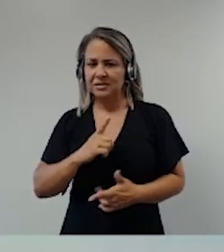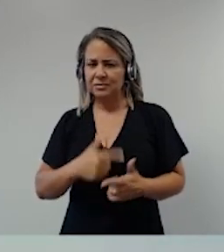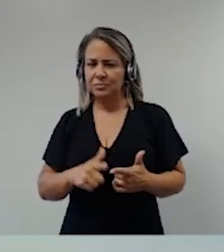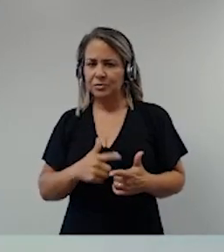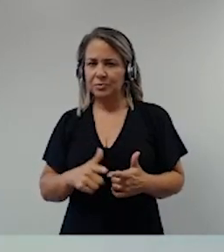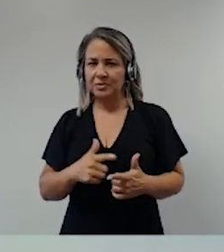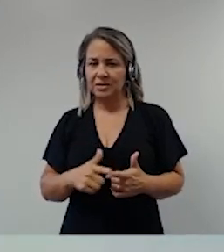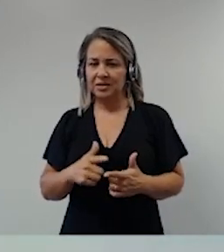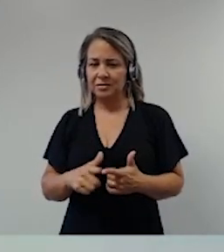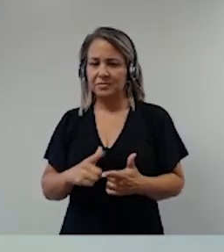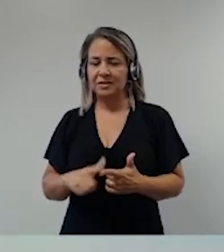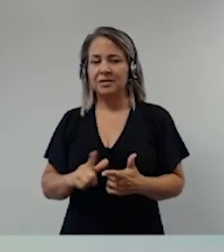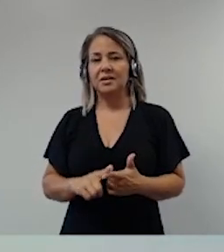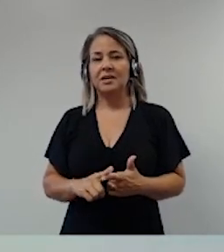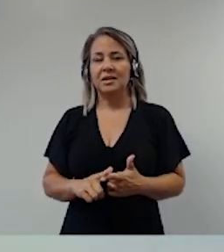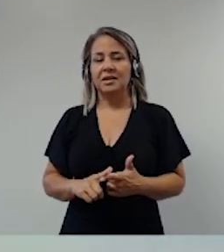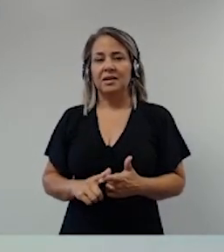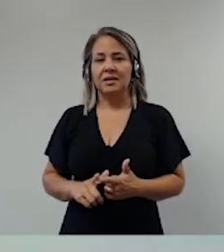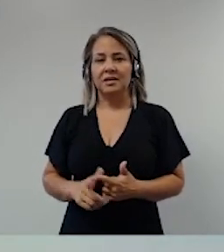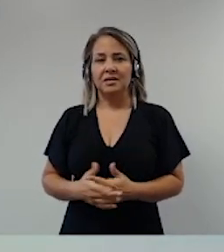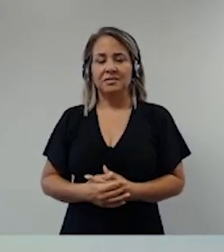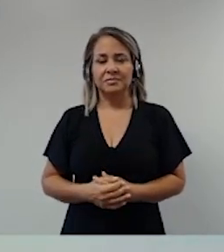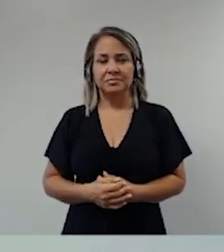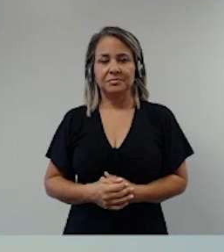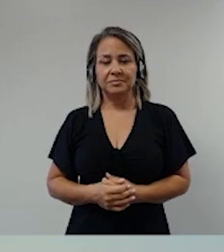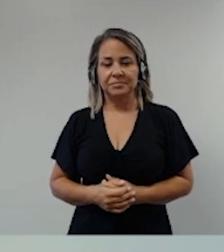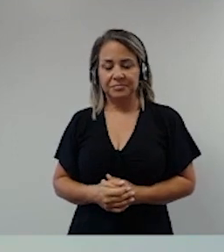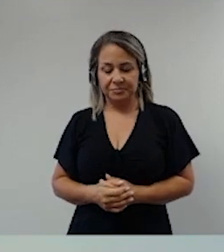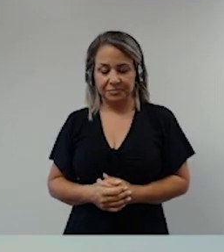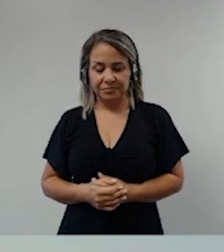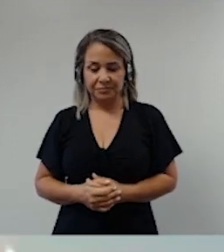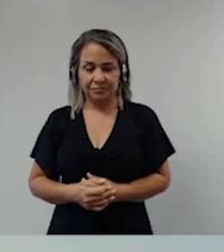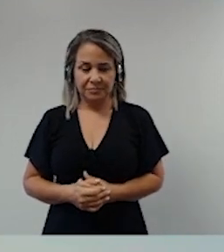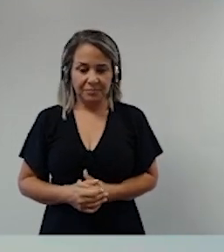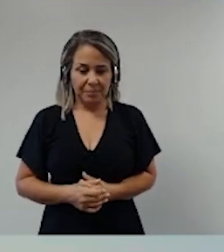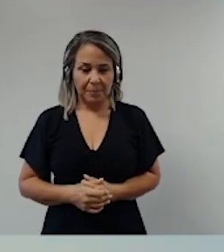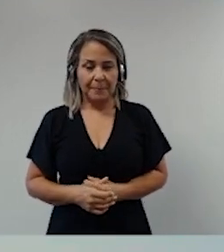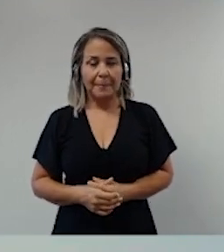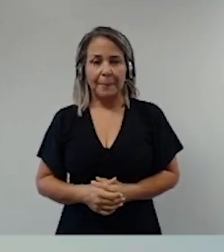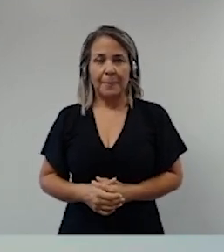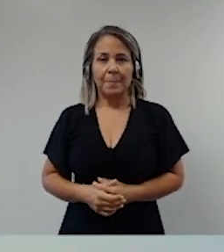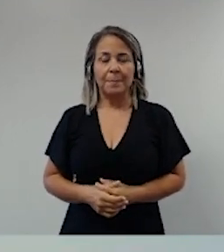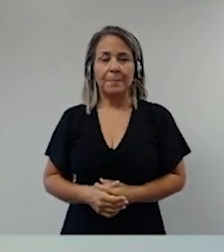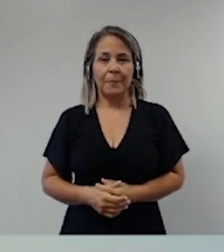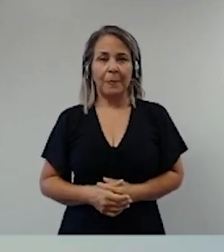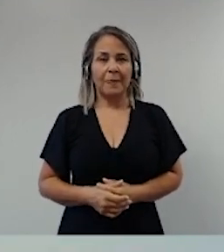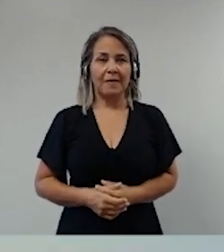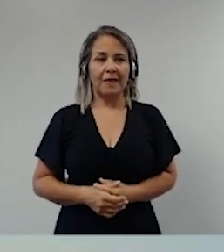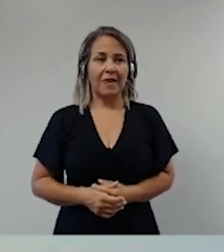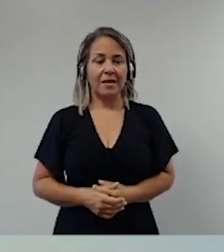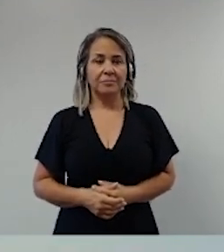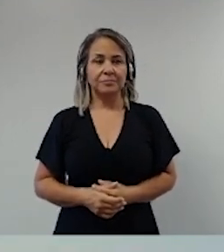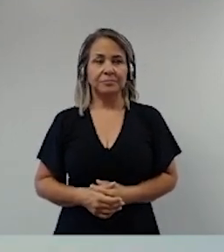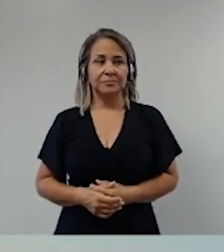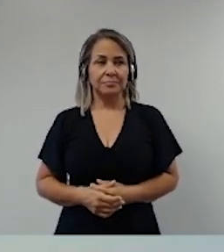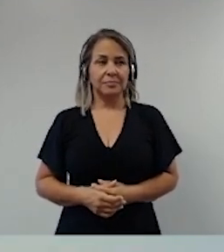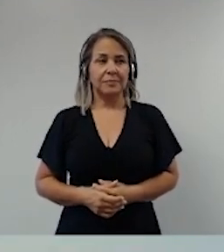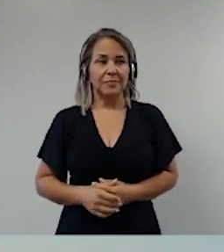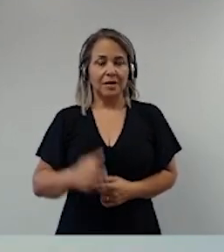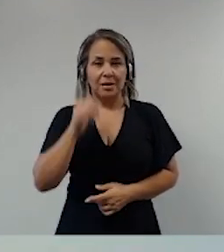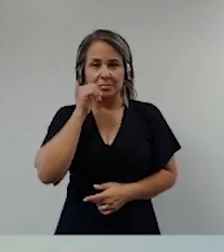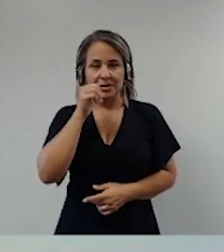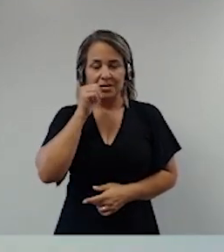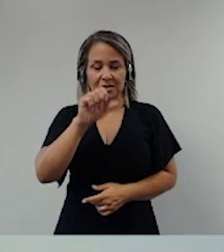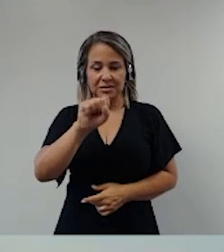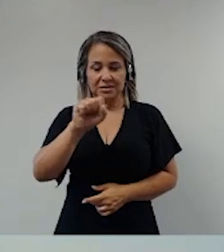conexão, mas... Eu estou aqui, vocês conseguem me ouvir, Décio? Ouvi, sim. Mas a doutora Sandra